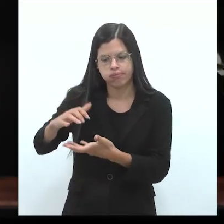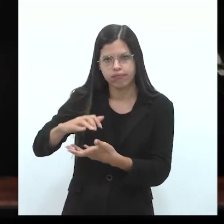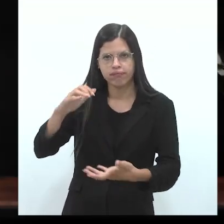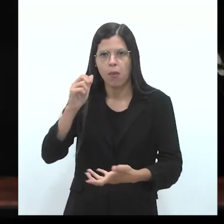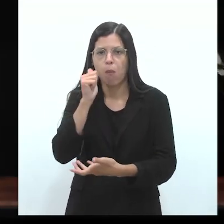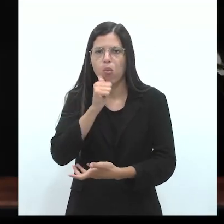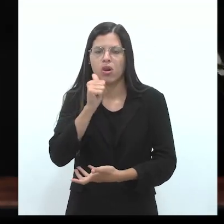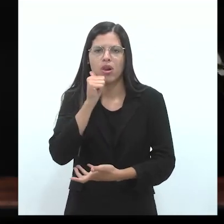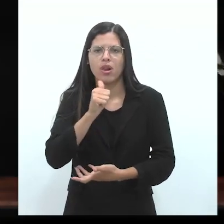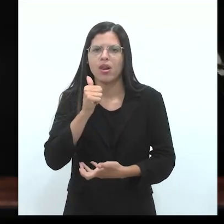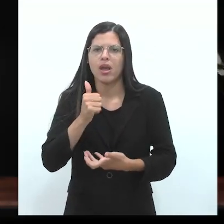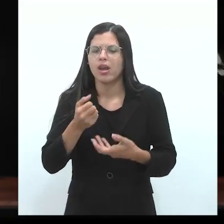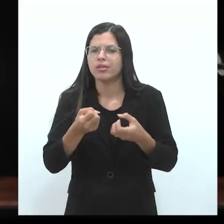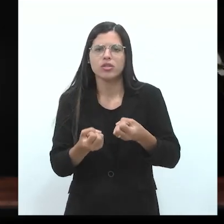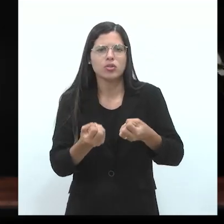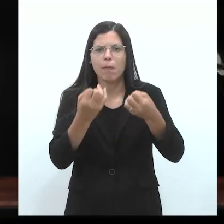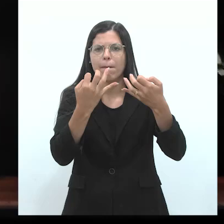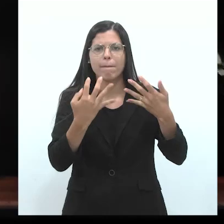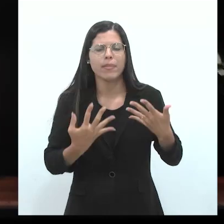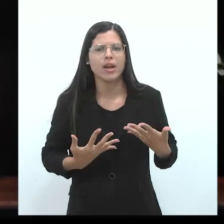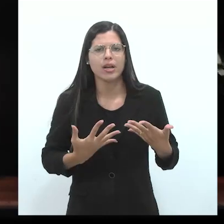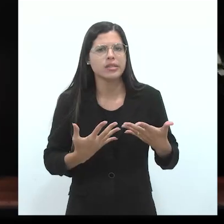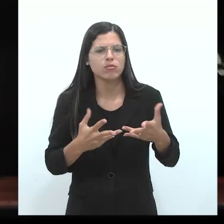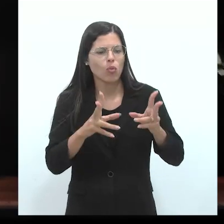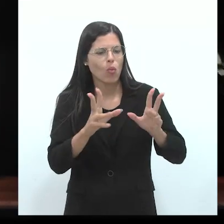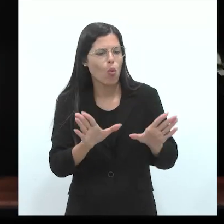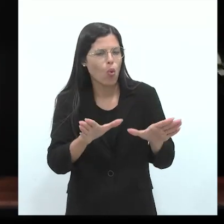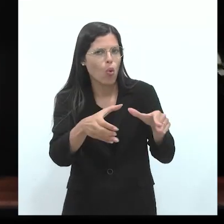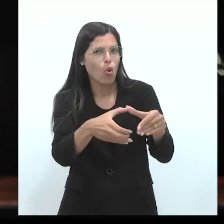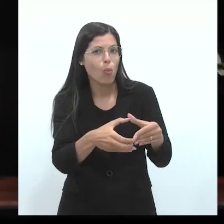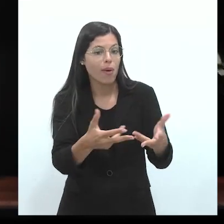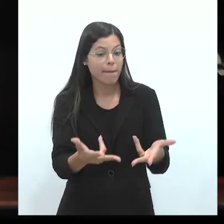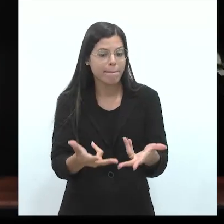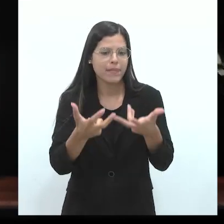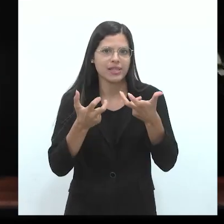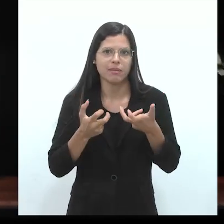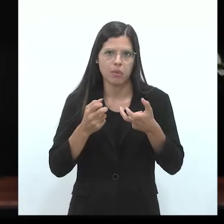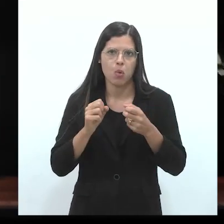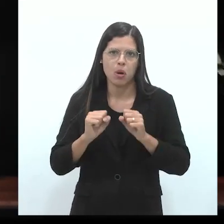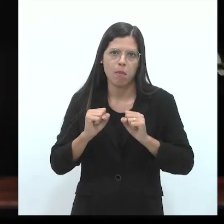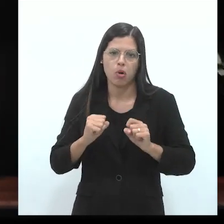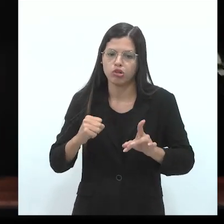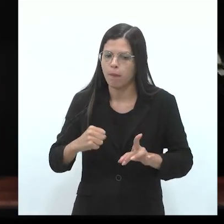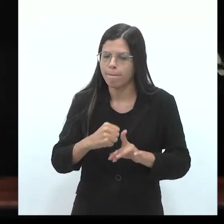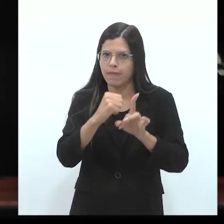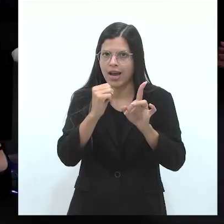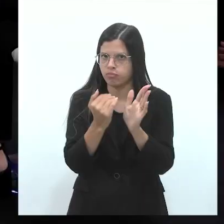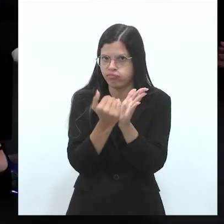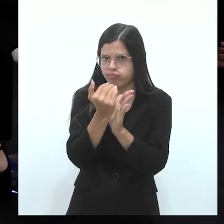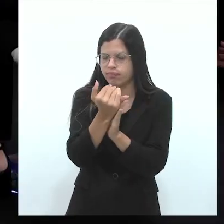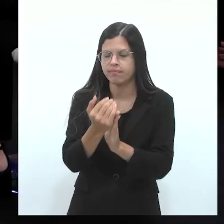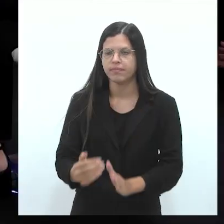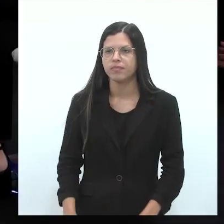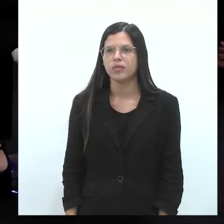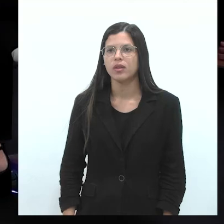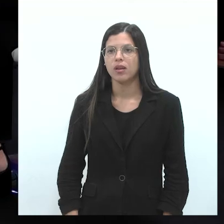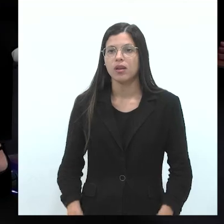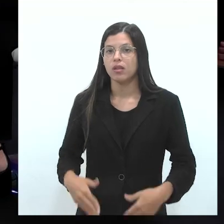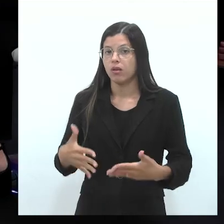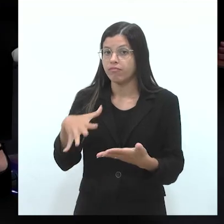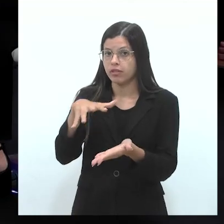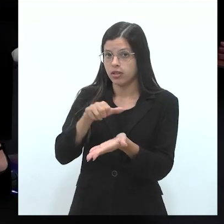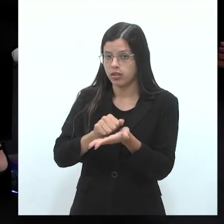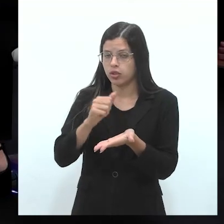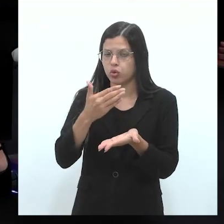Mulheres. Queria que você falasse um pouquinho mais, Jacinto, sobre esse grupo que vocês identificaram que são mais suscetíveis. Esses registros de